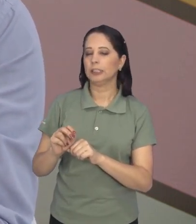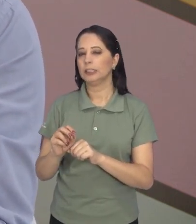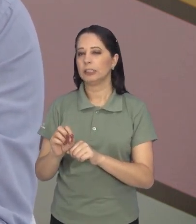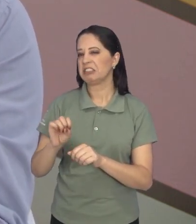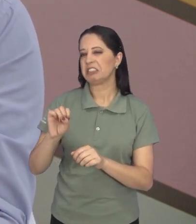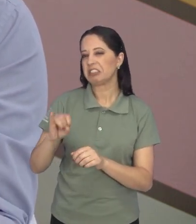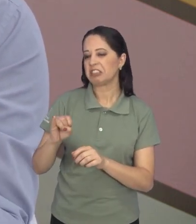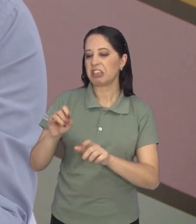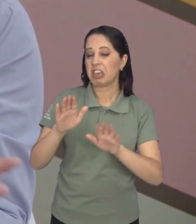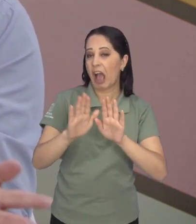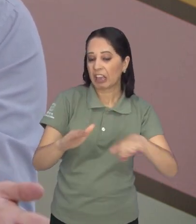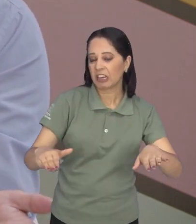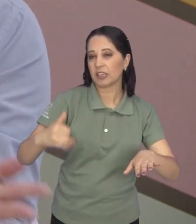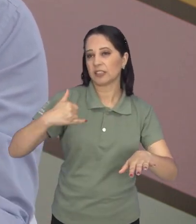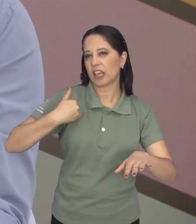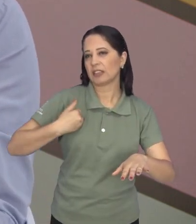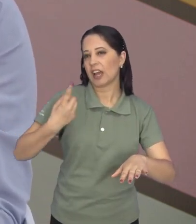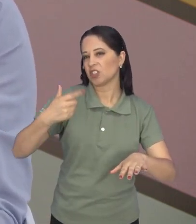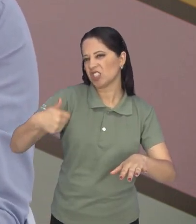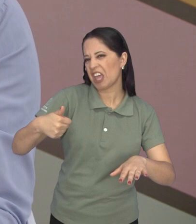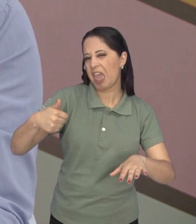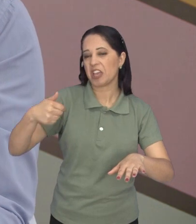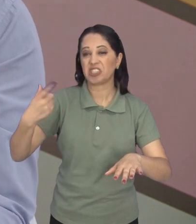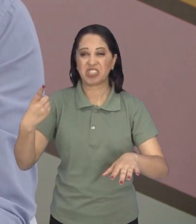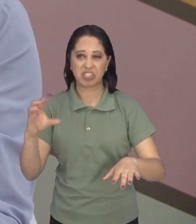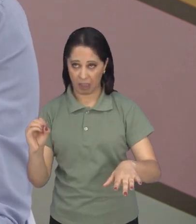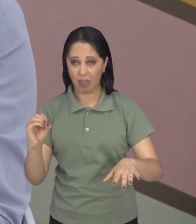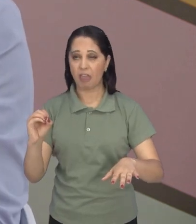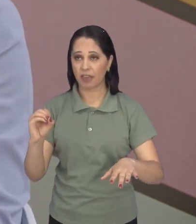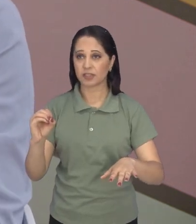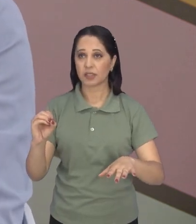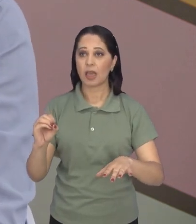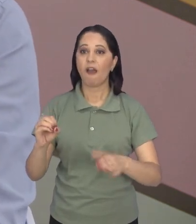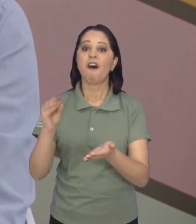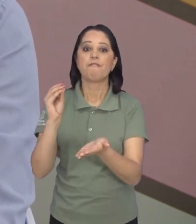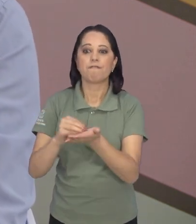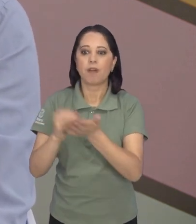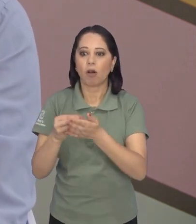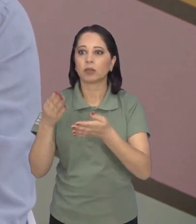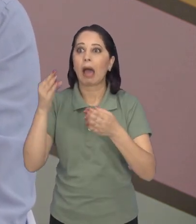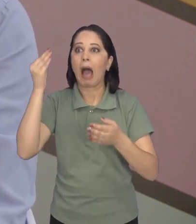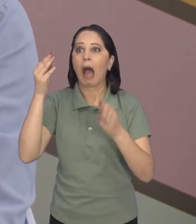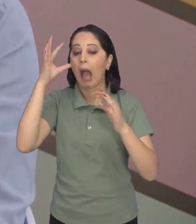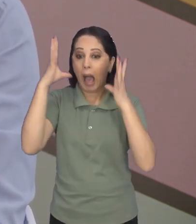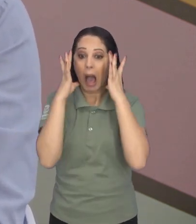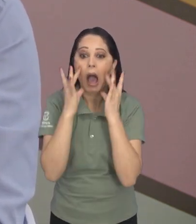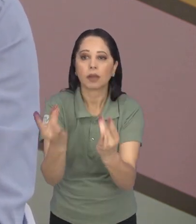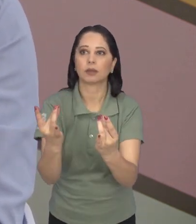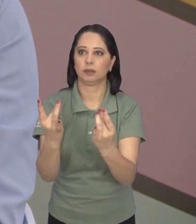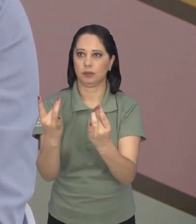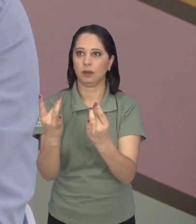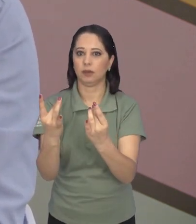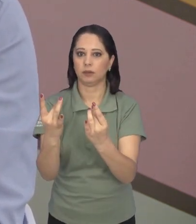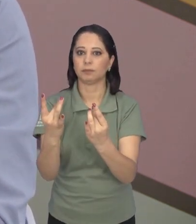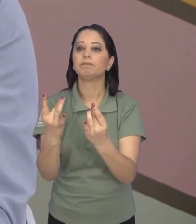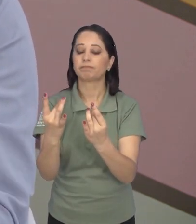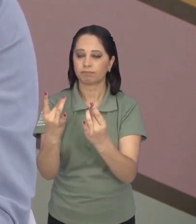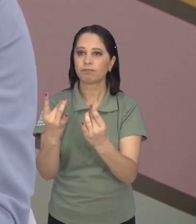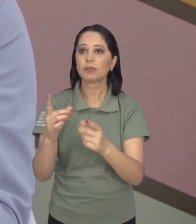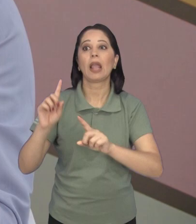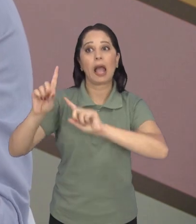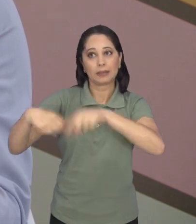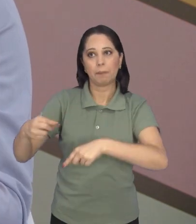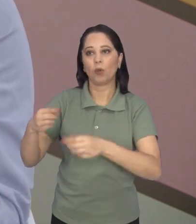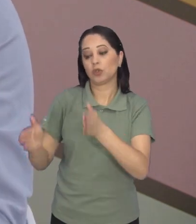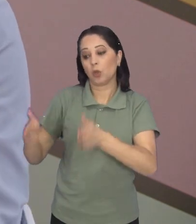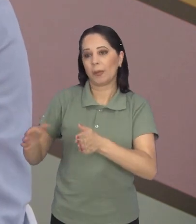ele costuma aparecer aí por volta dos 7, 10 anos. E por último, quando tem algum outro tipo de transtorno psíquico, como o toque, ele tende